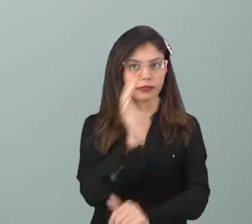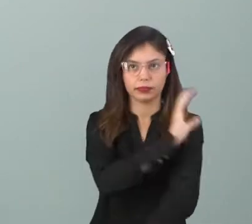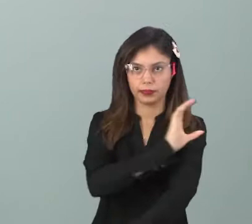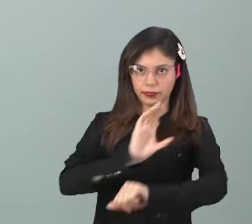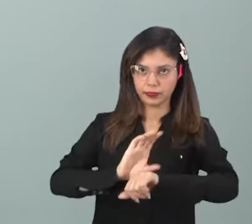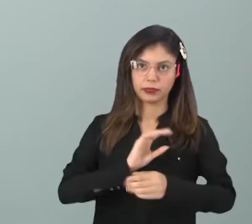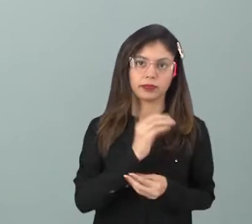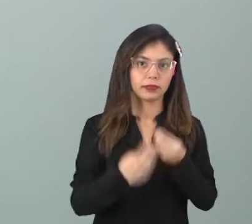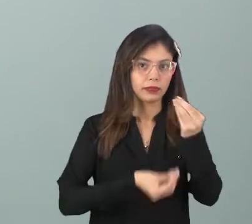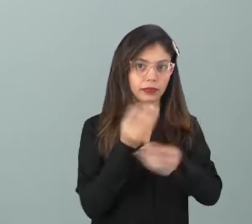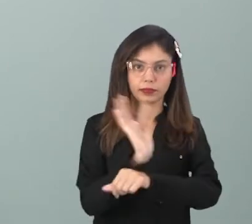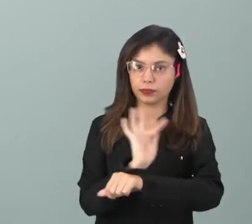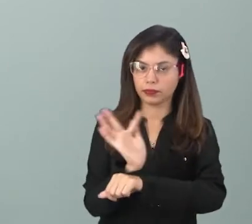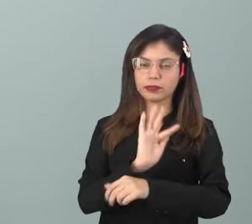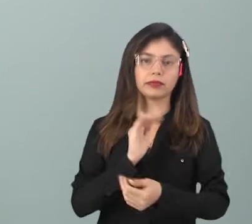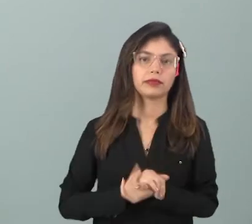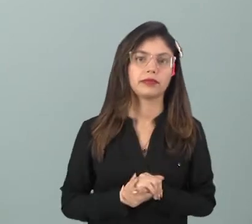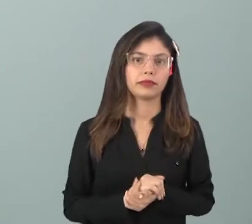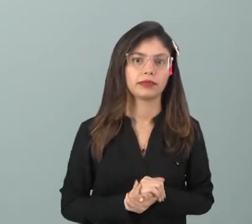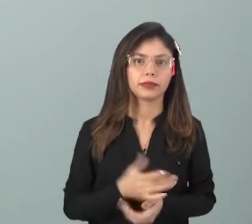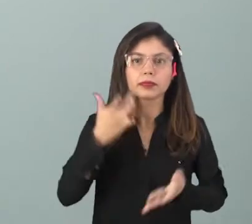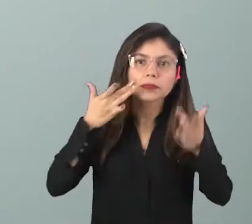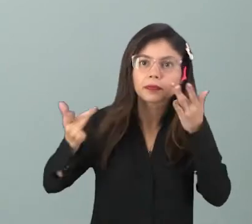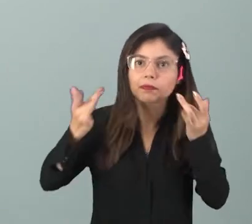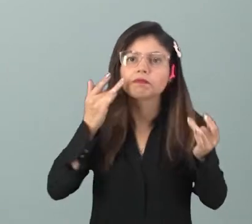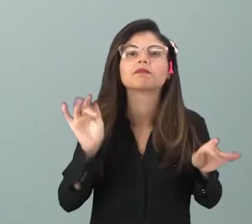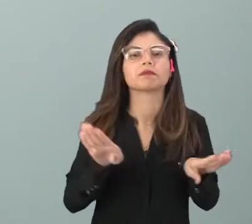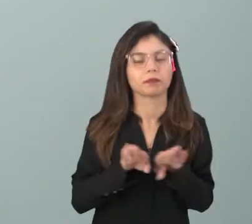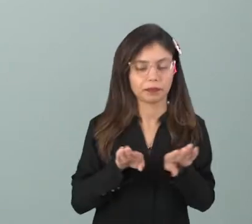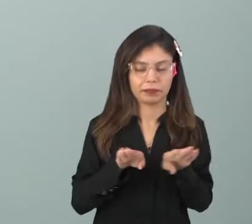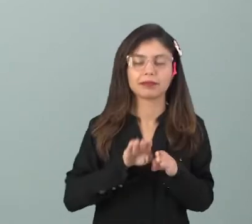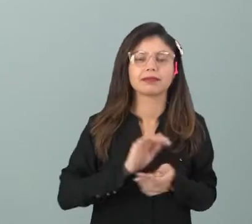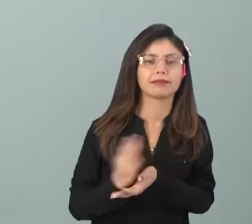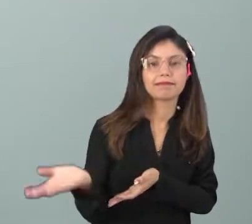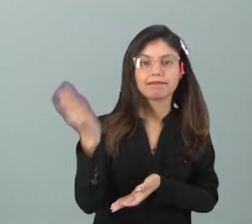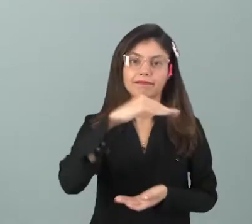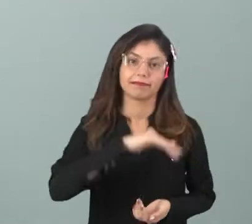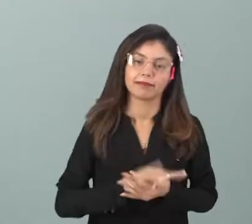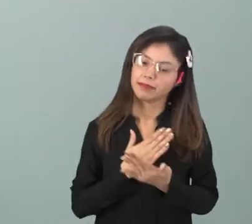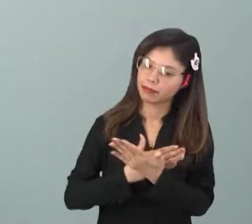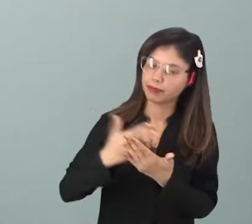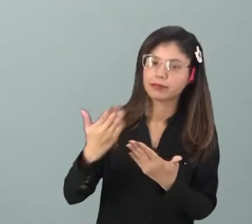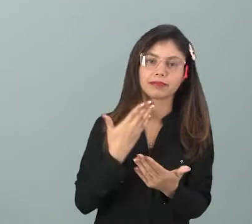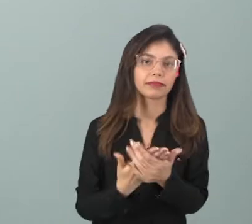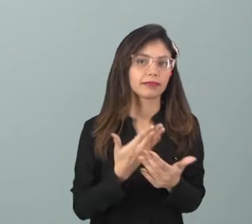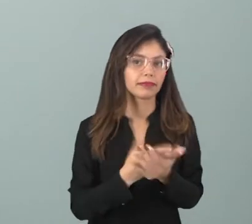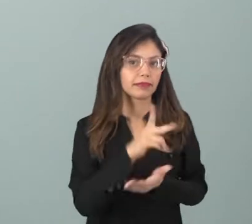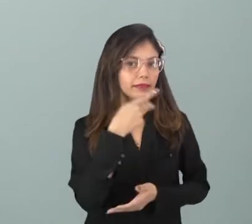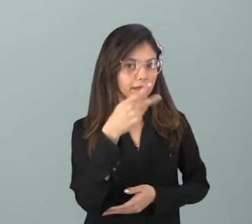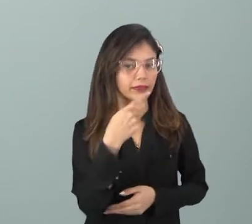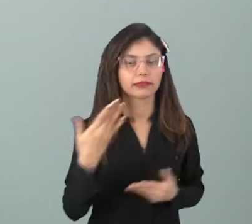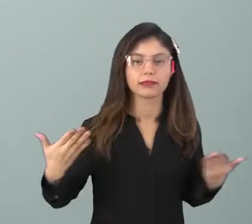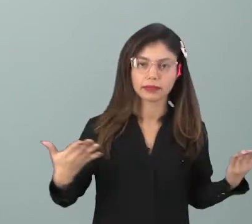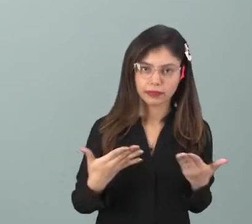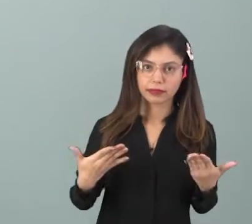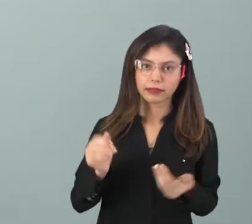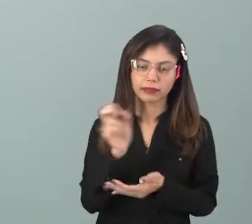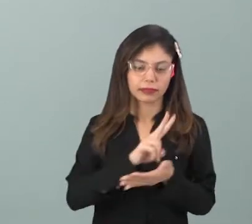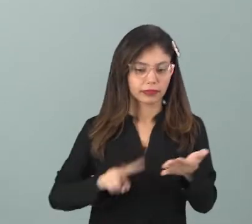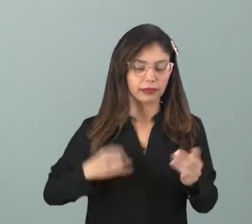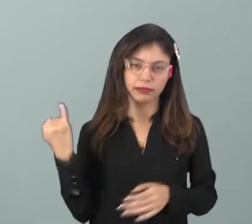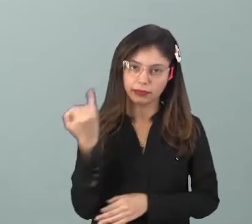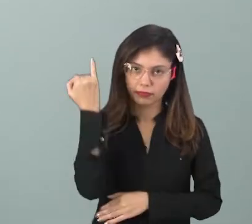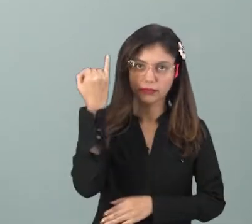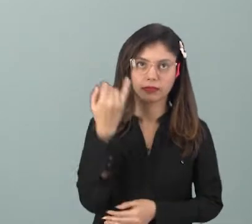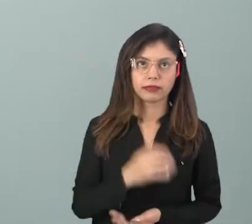culturais como filmes e peças teatrais Então vamos lá vamos iniciar falando sobre a importância da